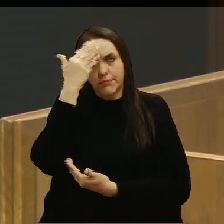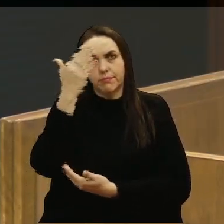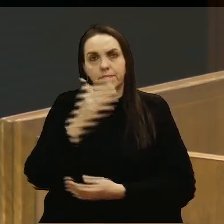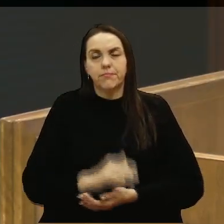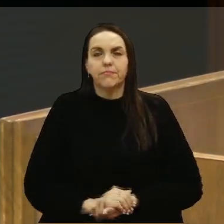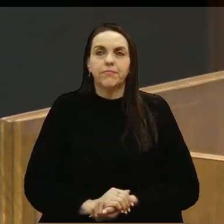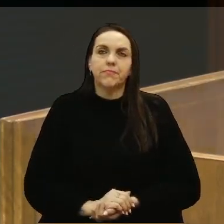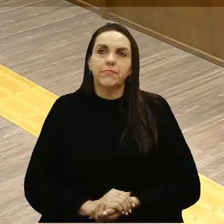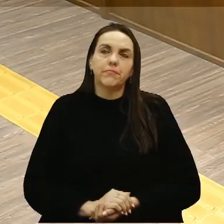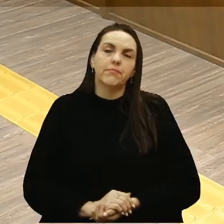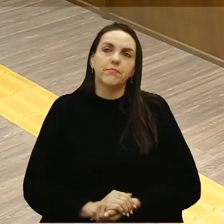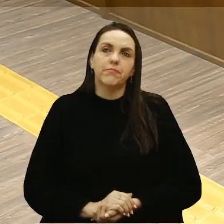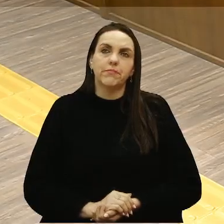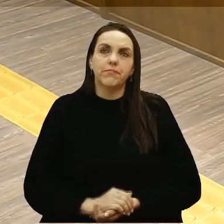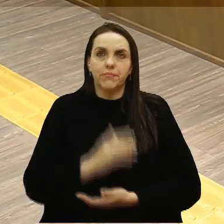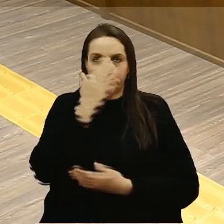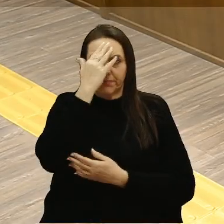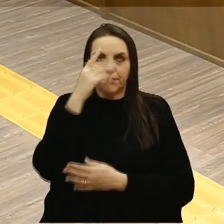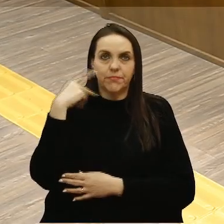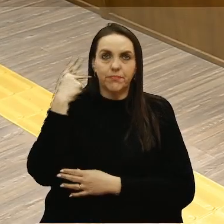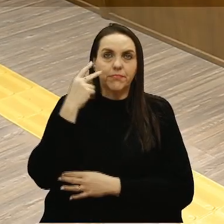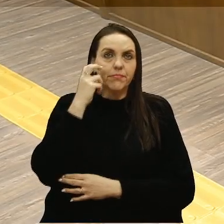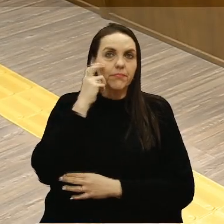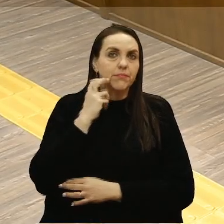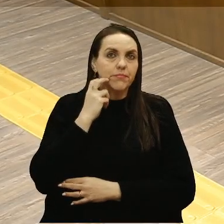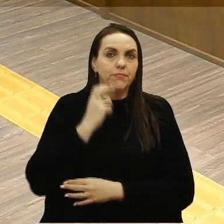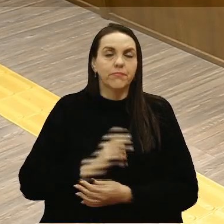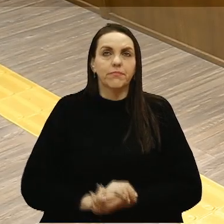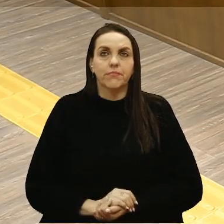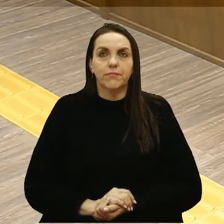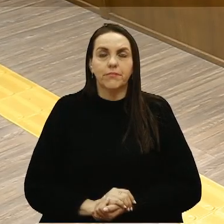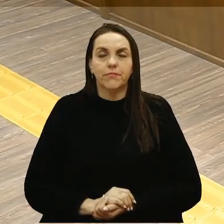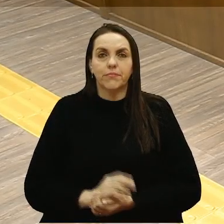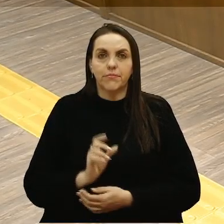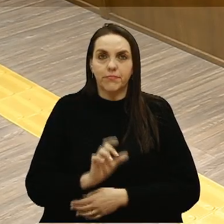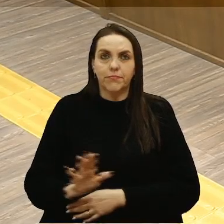Obrigada, vereador Daniel Santos. Com a palavra, a vereadora Marisol